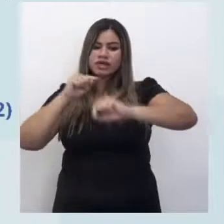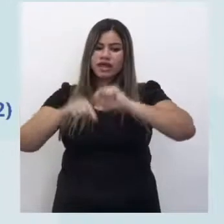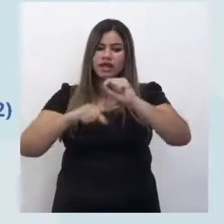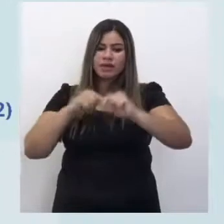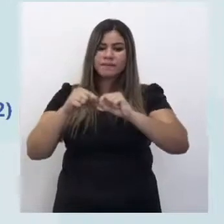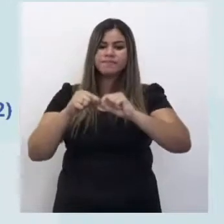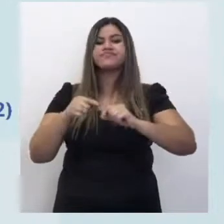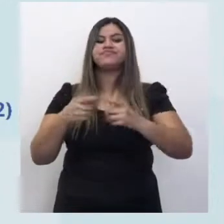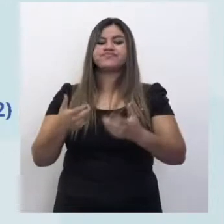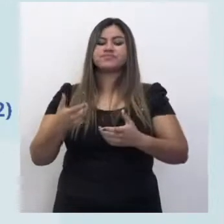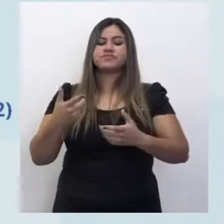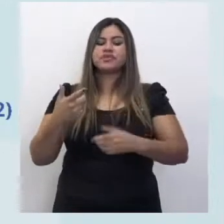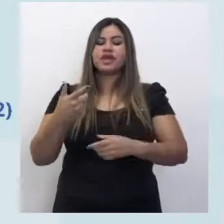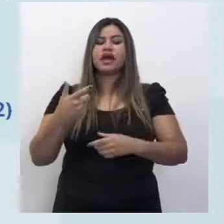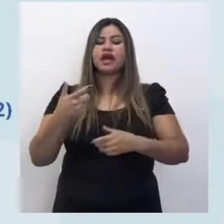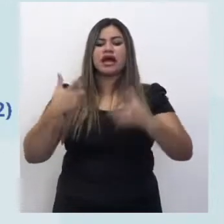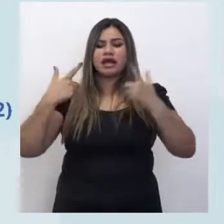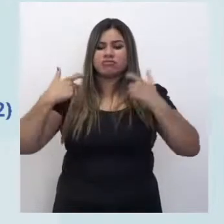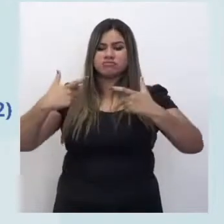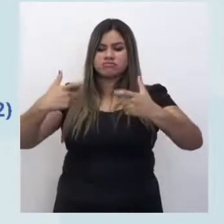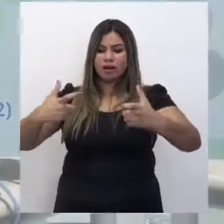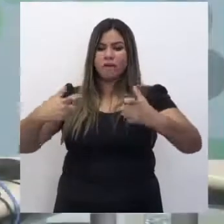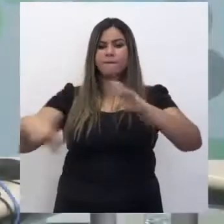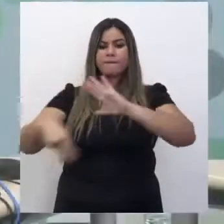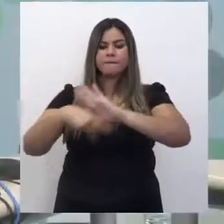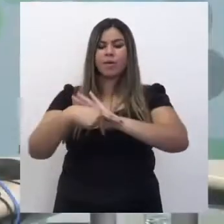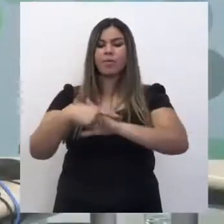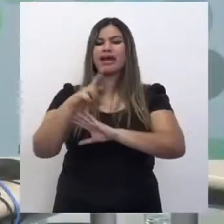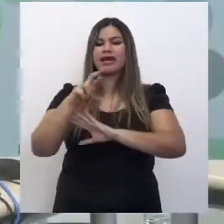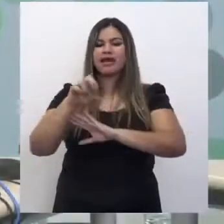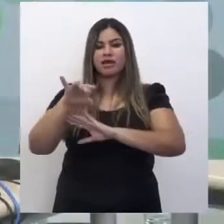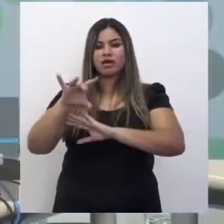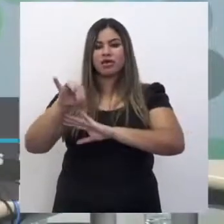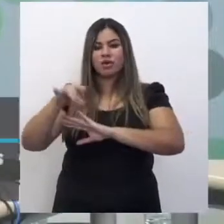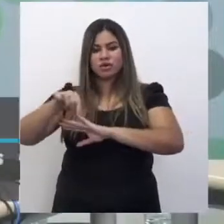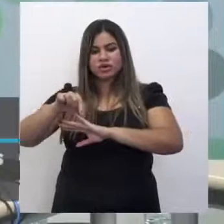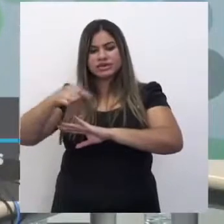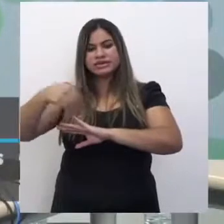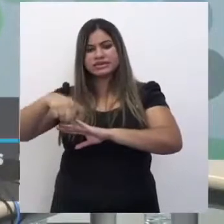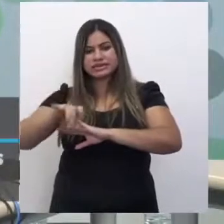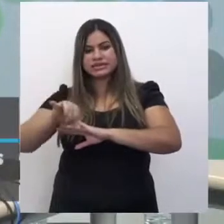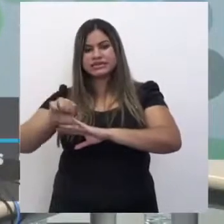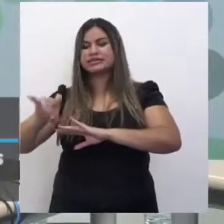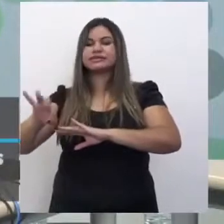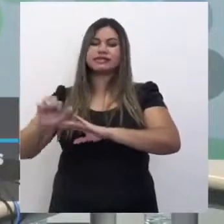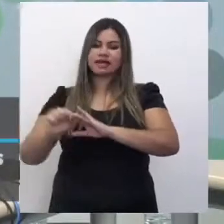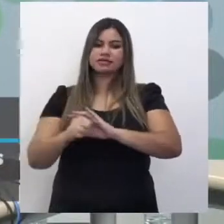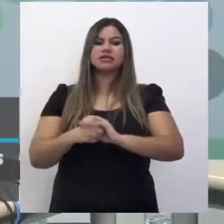nome Reconquista, ele remete às cruzadas, né? Muitos historiadores, inclusive, pontuam, né,